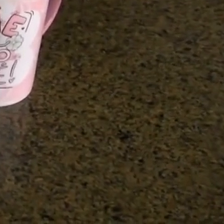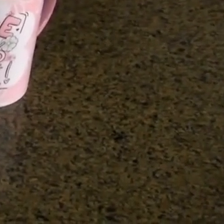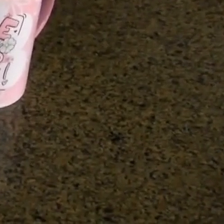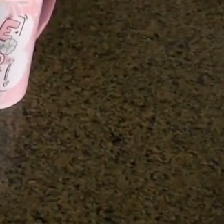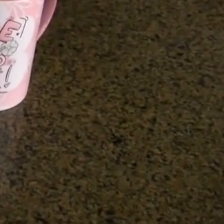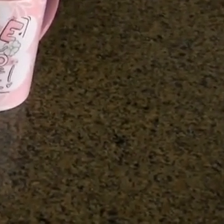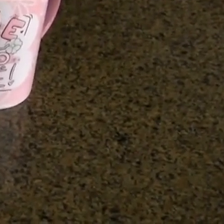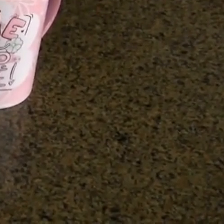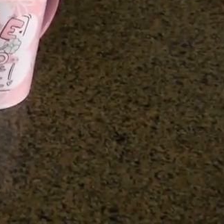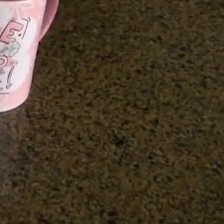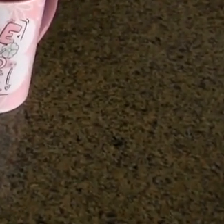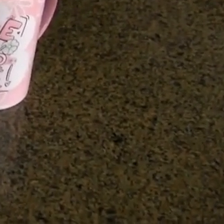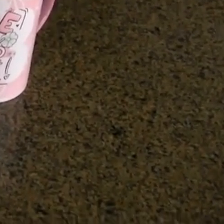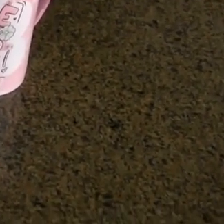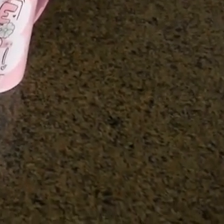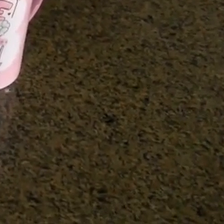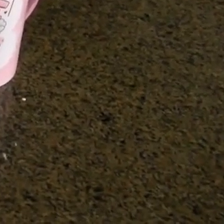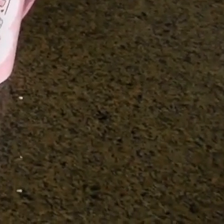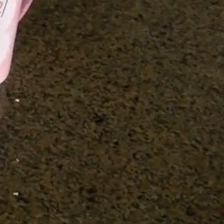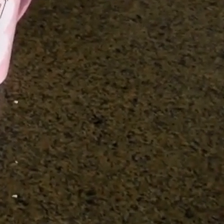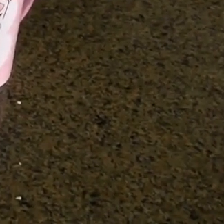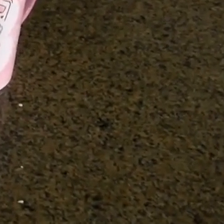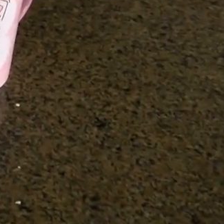1, conta comigo,